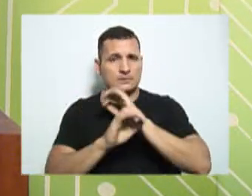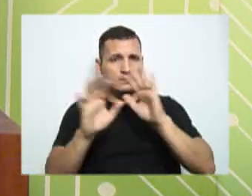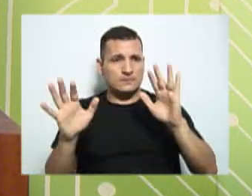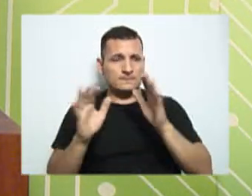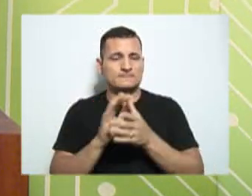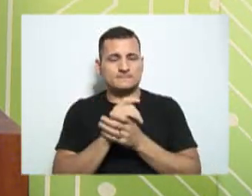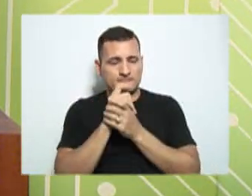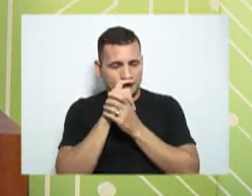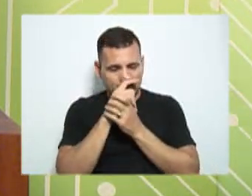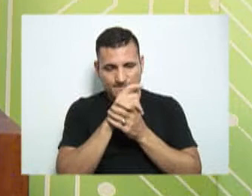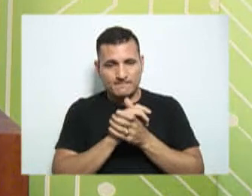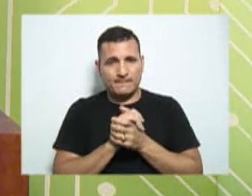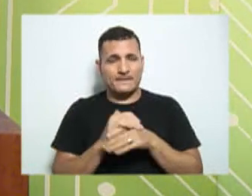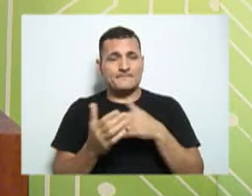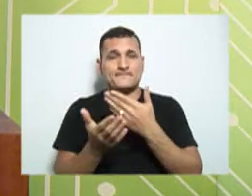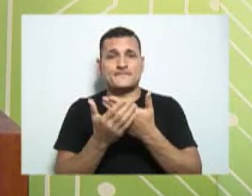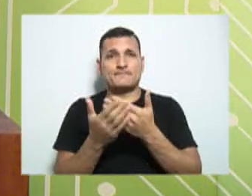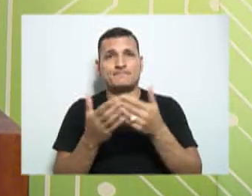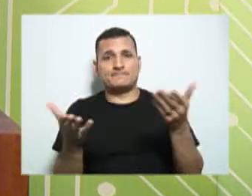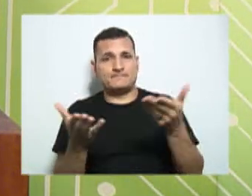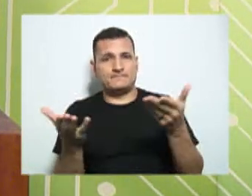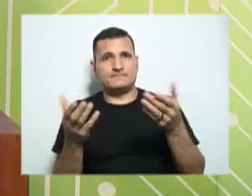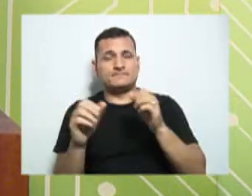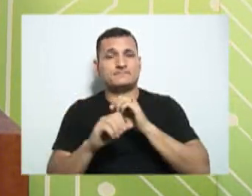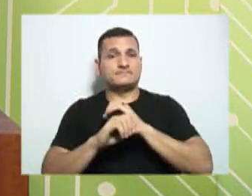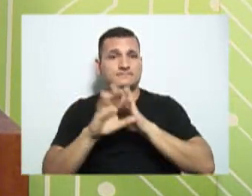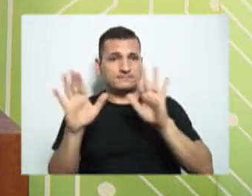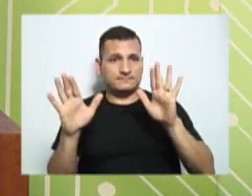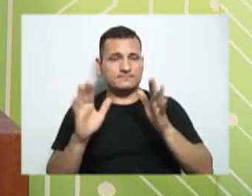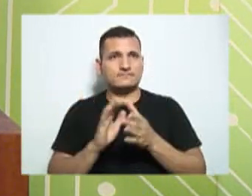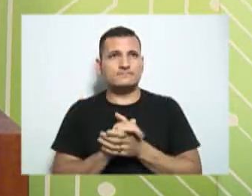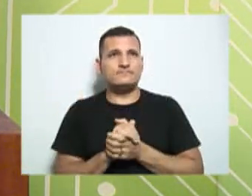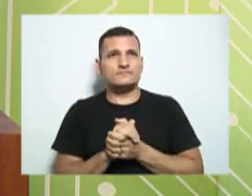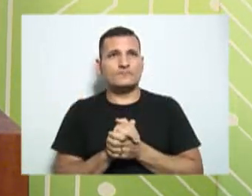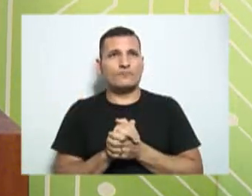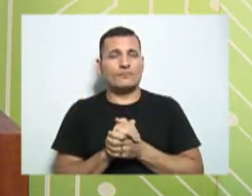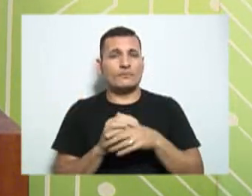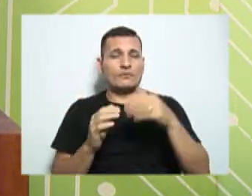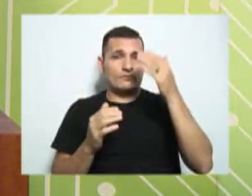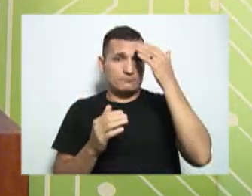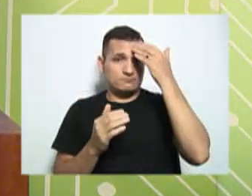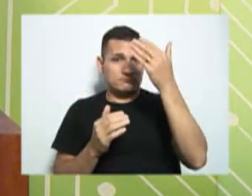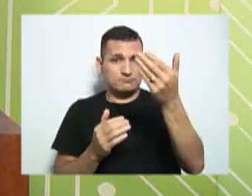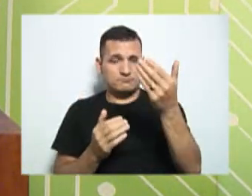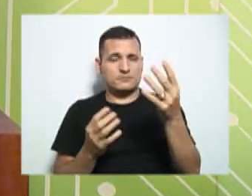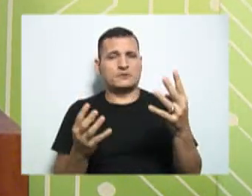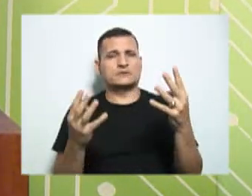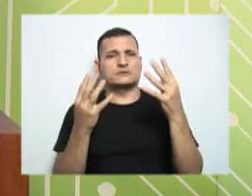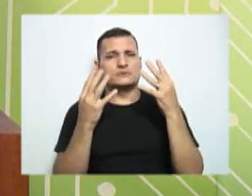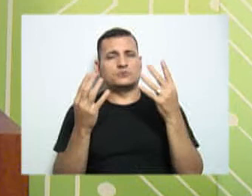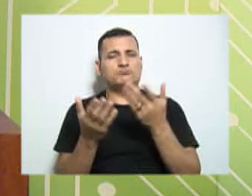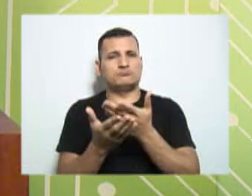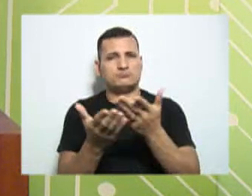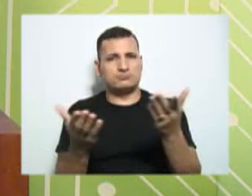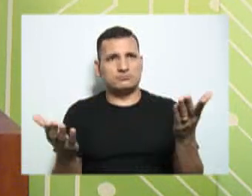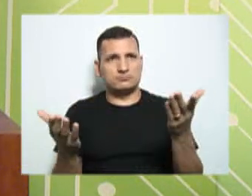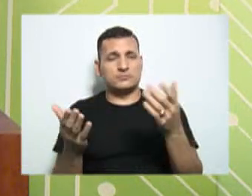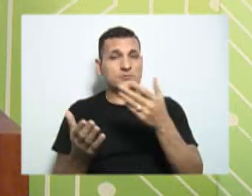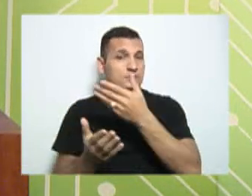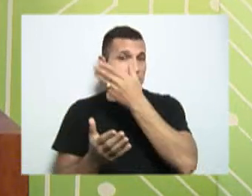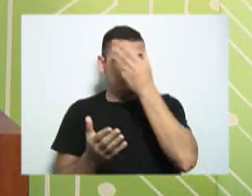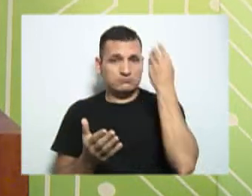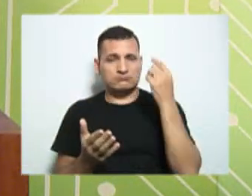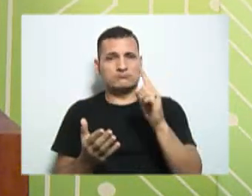questão. Essa aula de hoje tenha ficado claro para vocês. Agradeço a participação de todos e não esqueçam